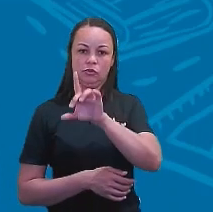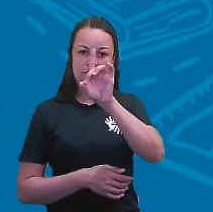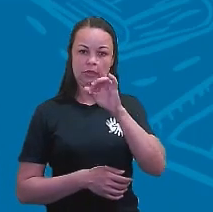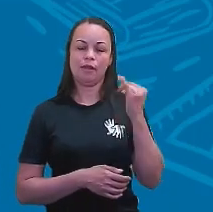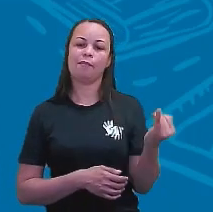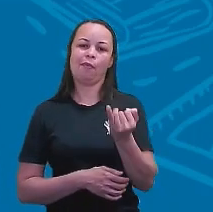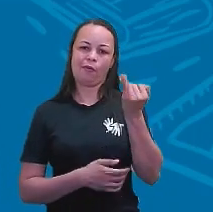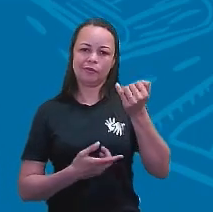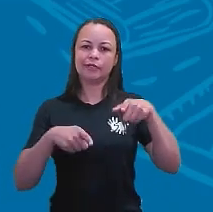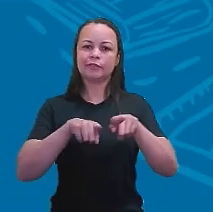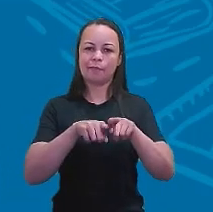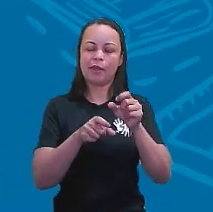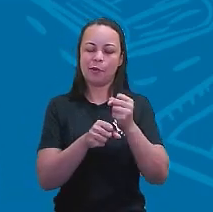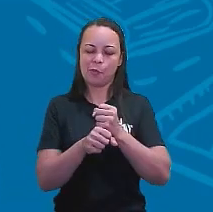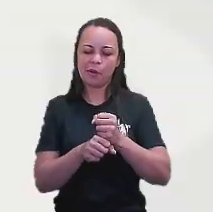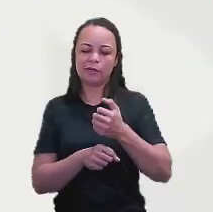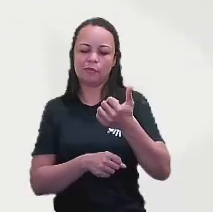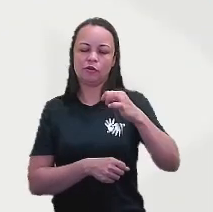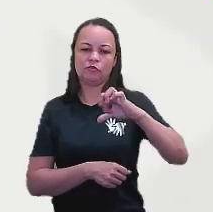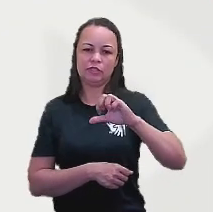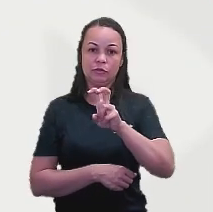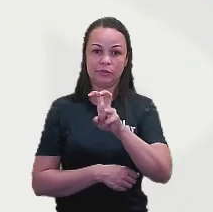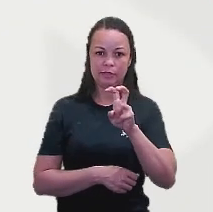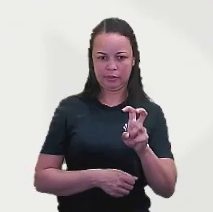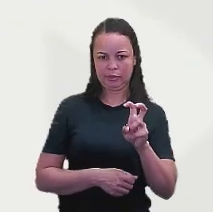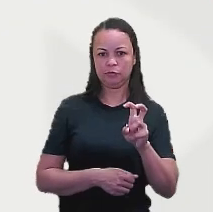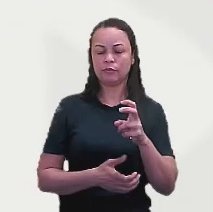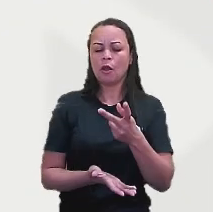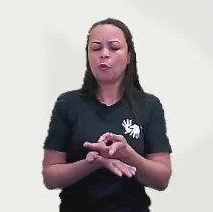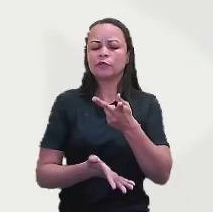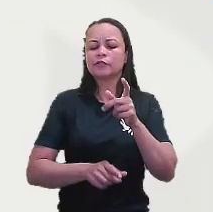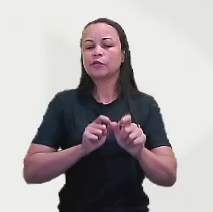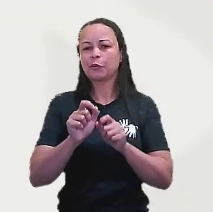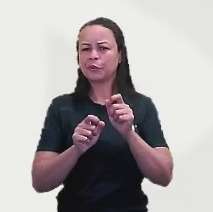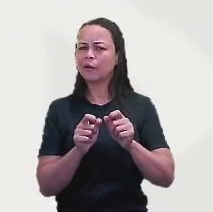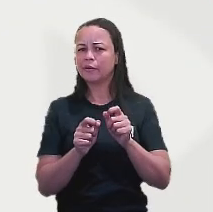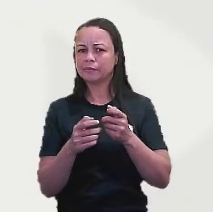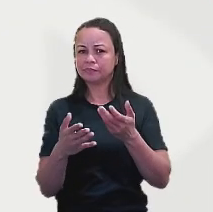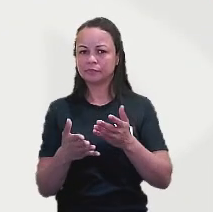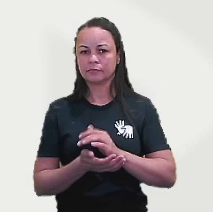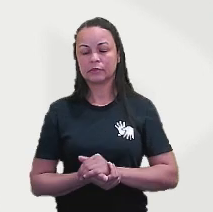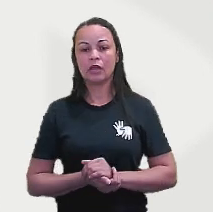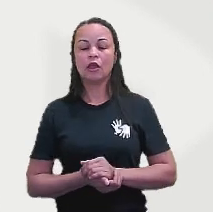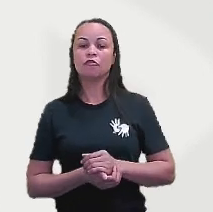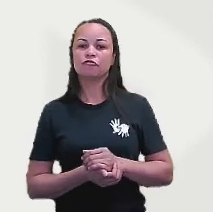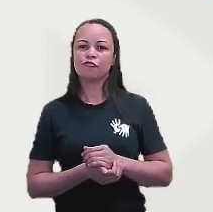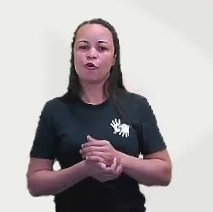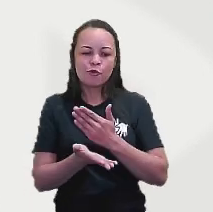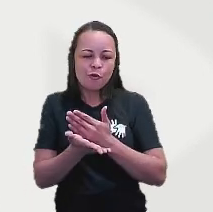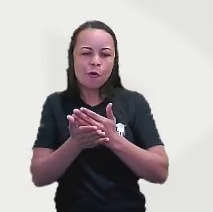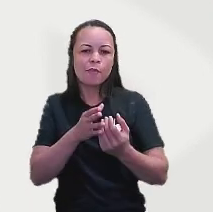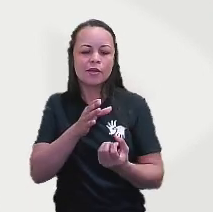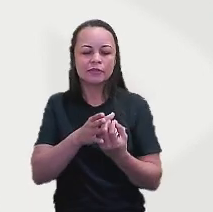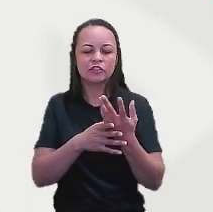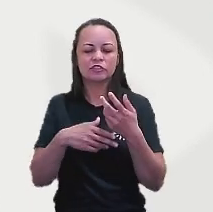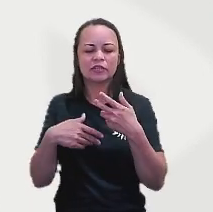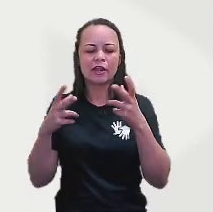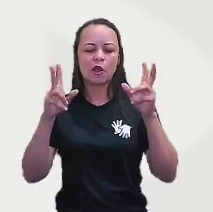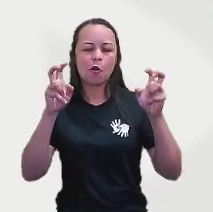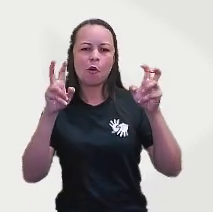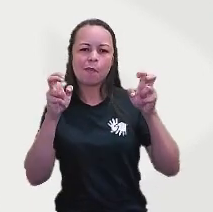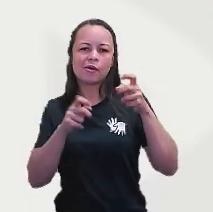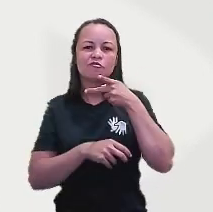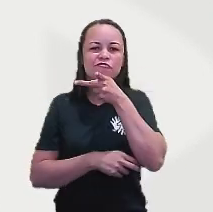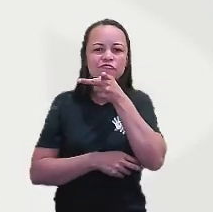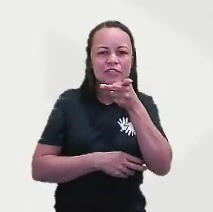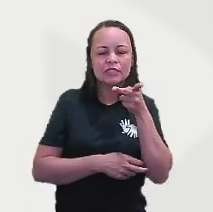importante é 1955. E aí o que aconteceu nessa data, gente? Foi a estreia do romance O Visitante.